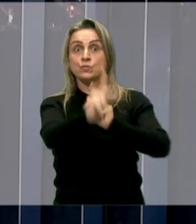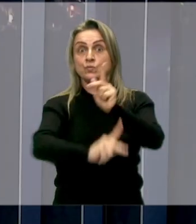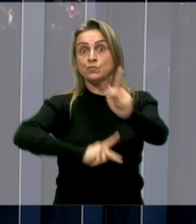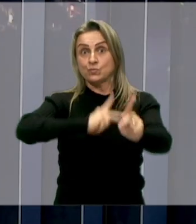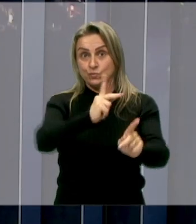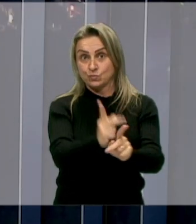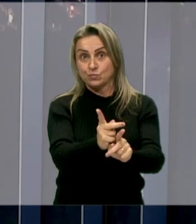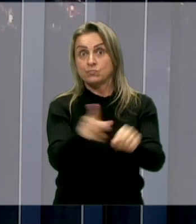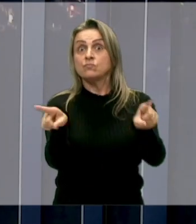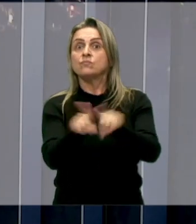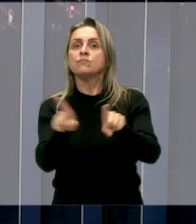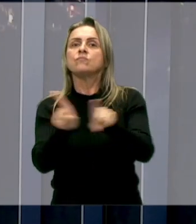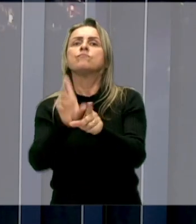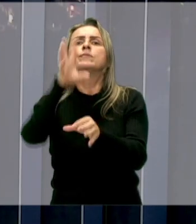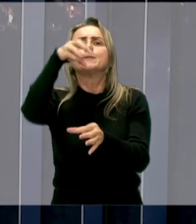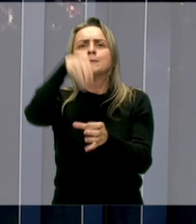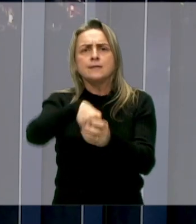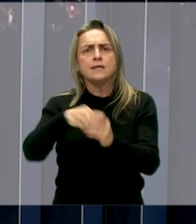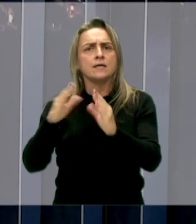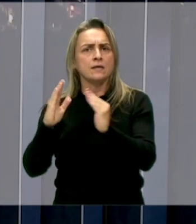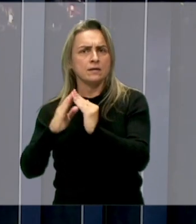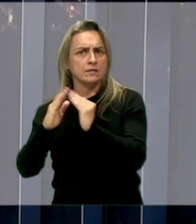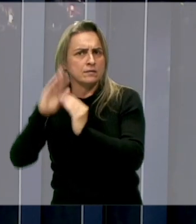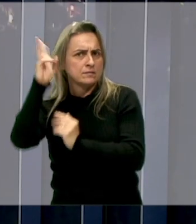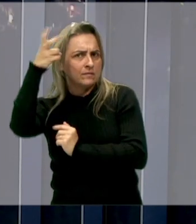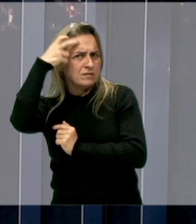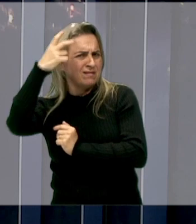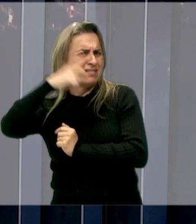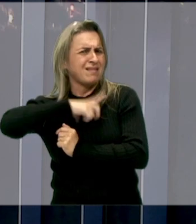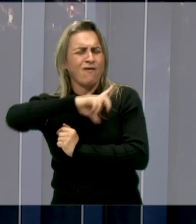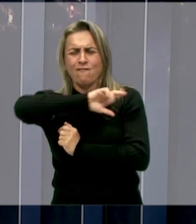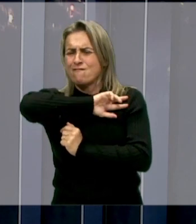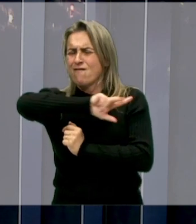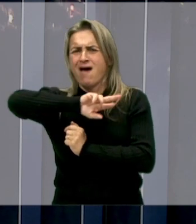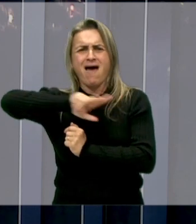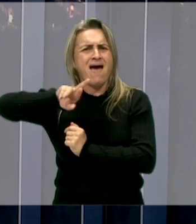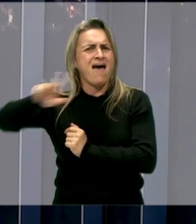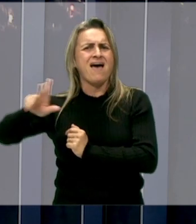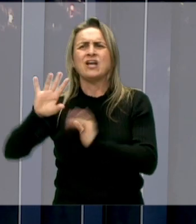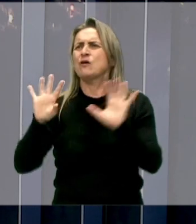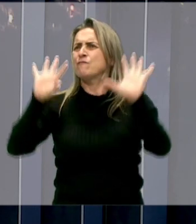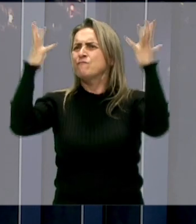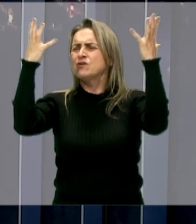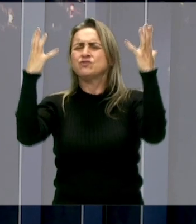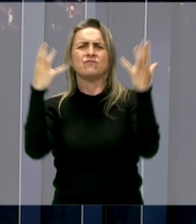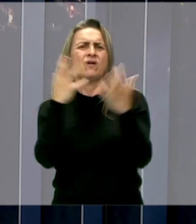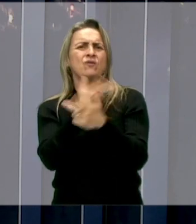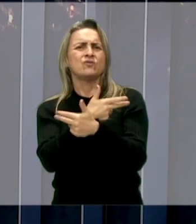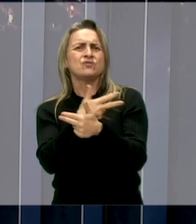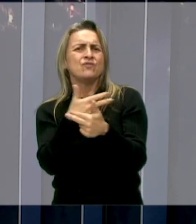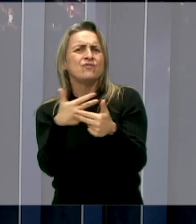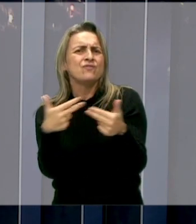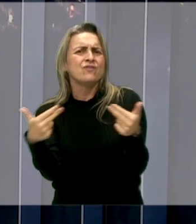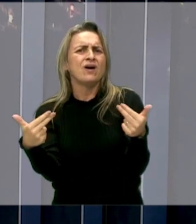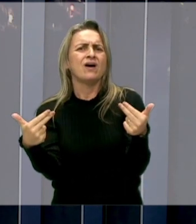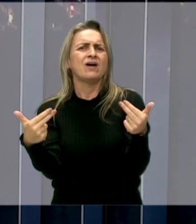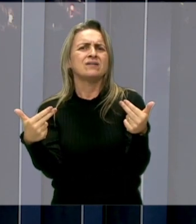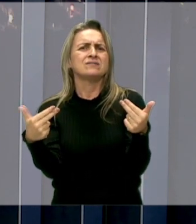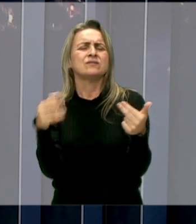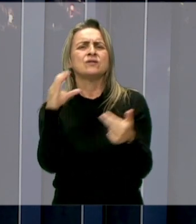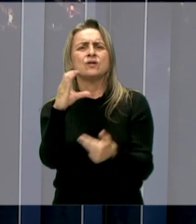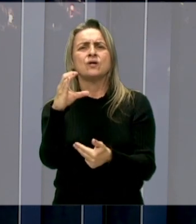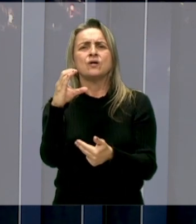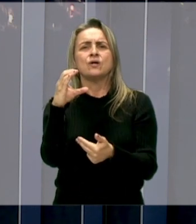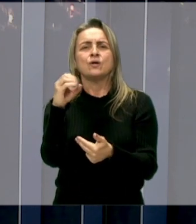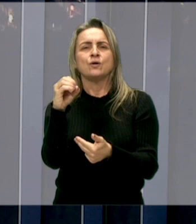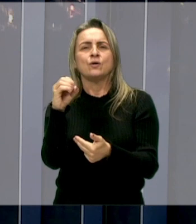dentro da Casa de Cultura, nós temos tantas coisas que acontecem em festival de coros aqui, né? Você falava que você participou de um coro há muito